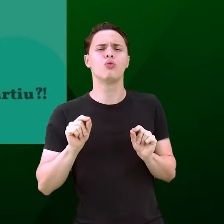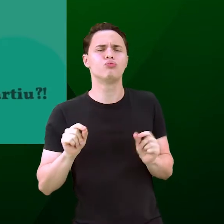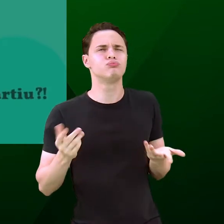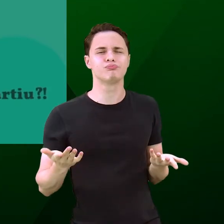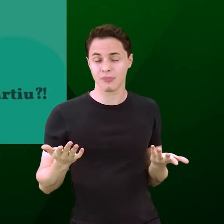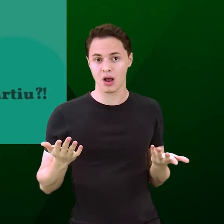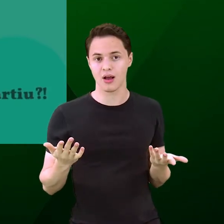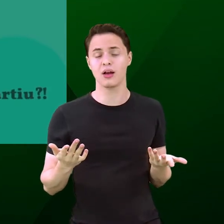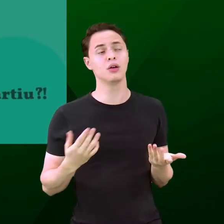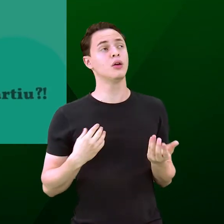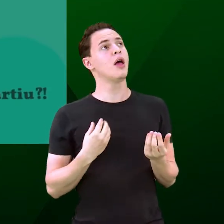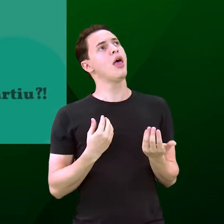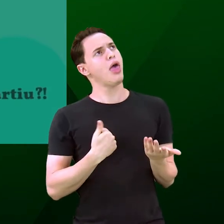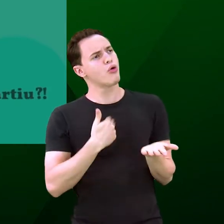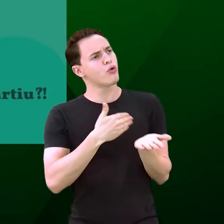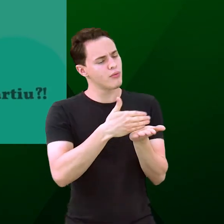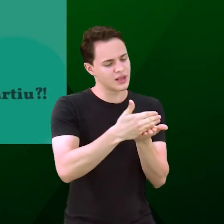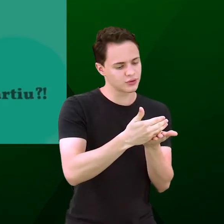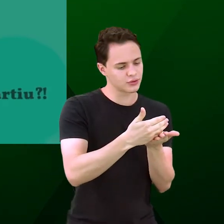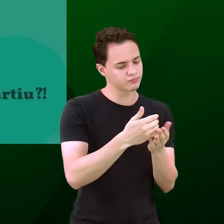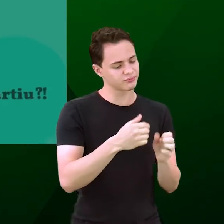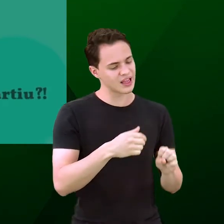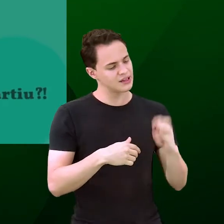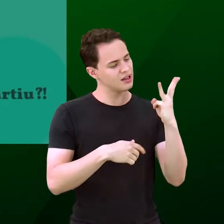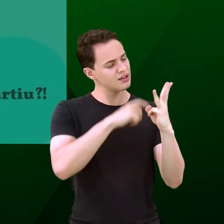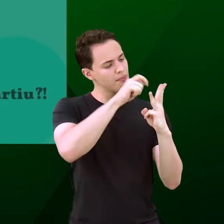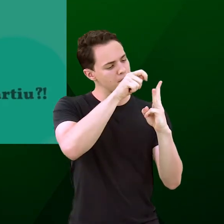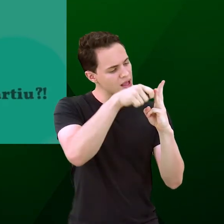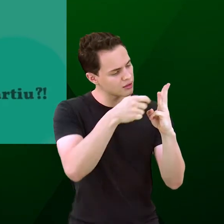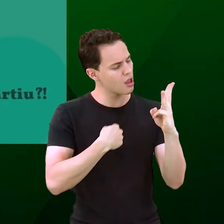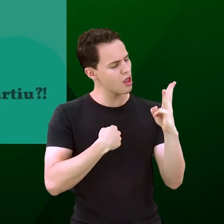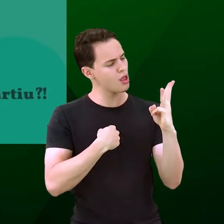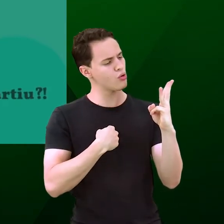na internet, né? A gente tem que levar em conta que